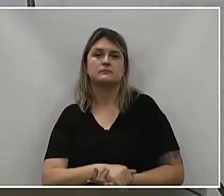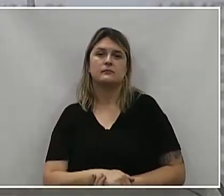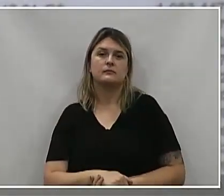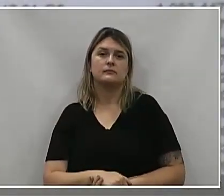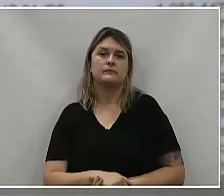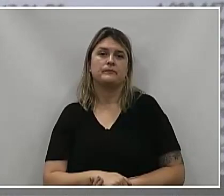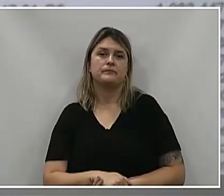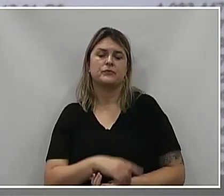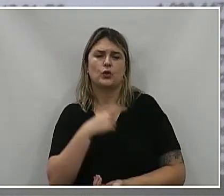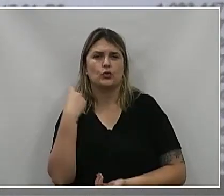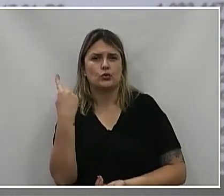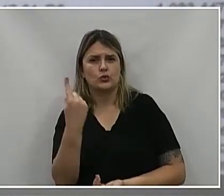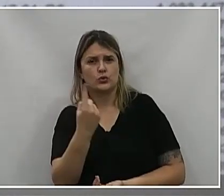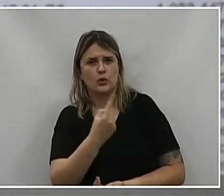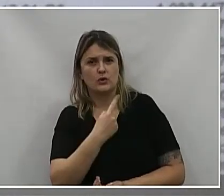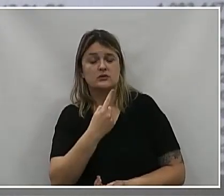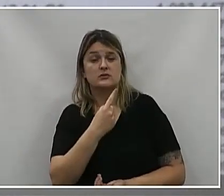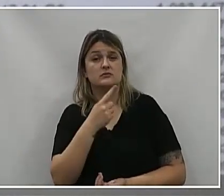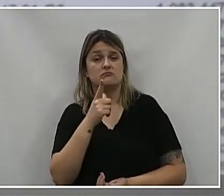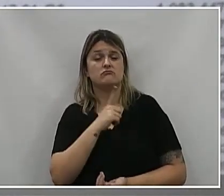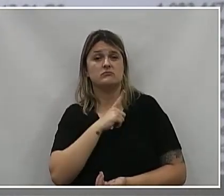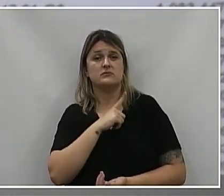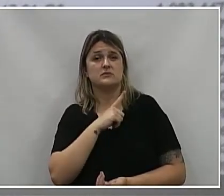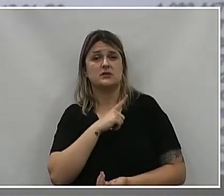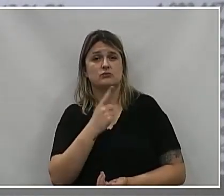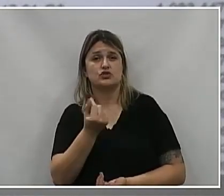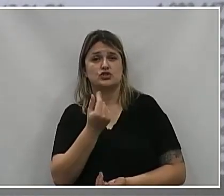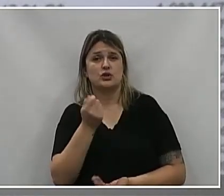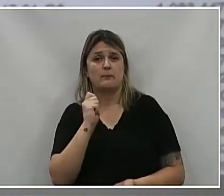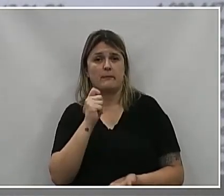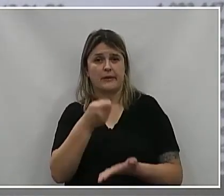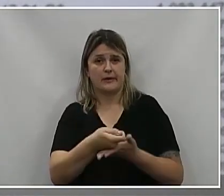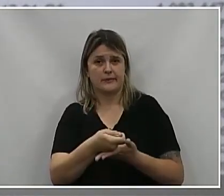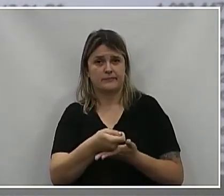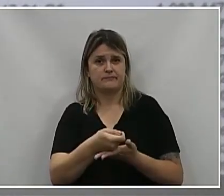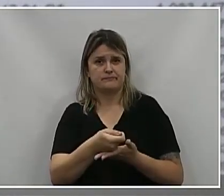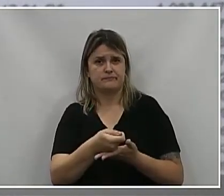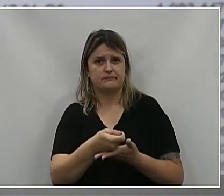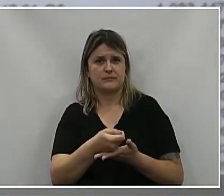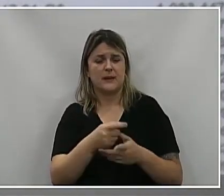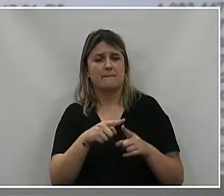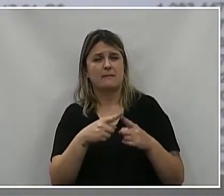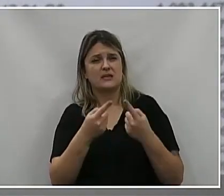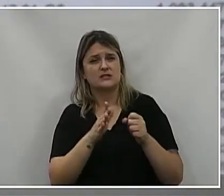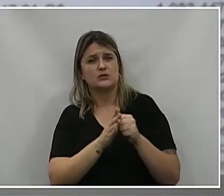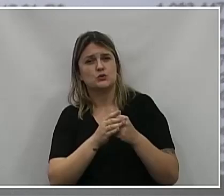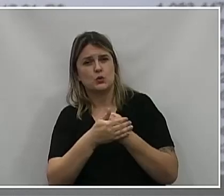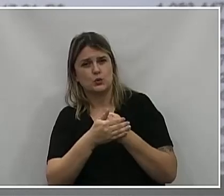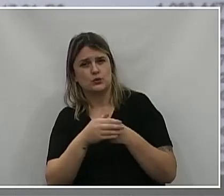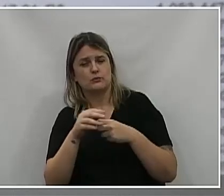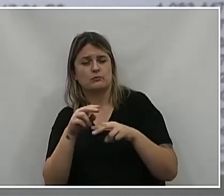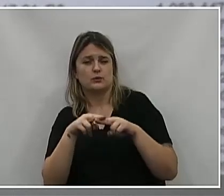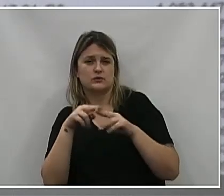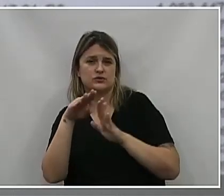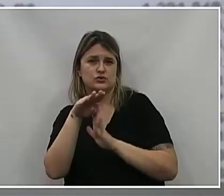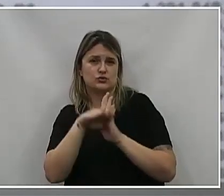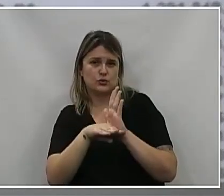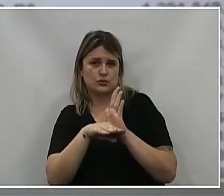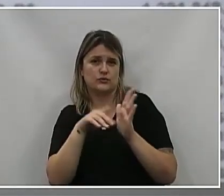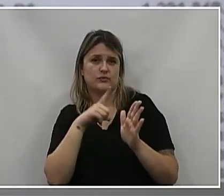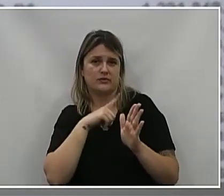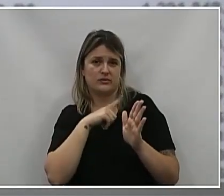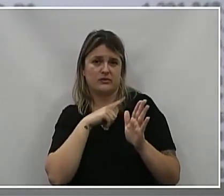436, estaríamos positivos, né? Ainda estaríamos positivos, mas mascarado por esse desconto que está